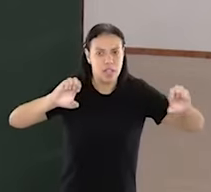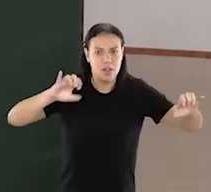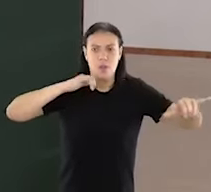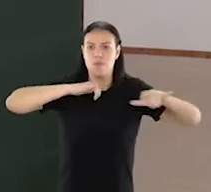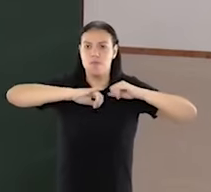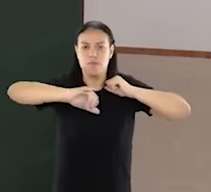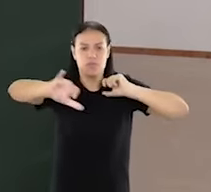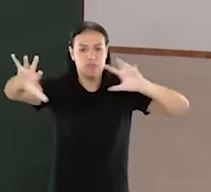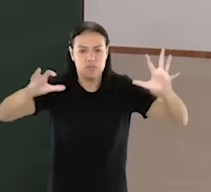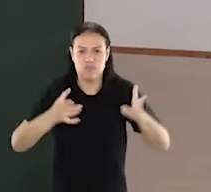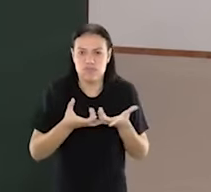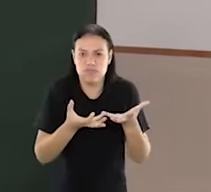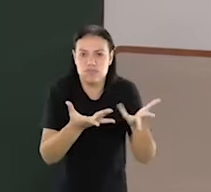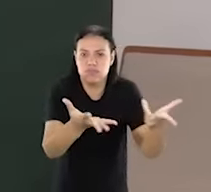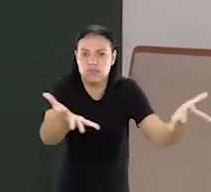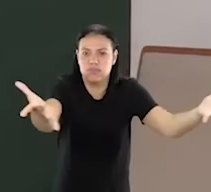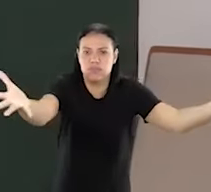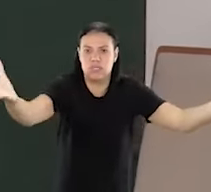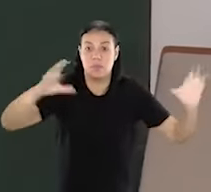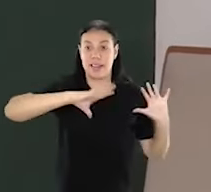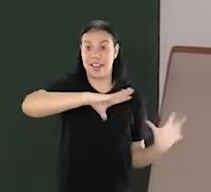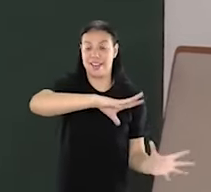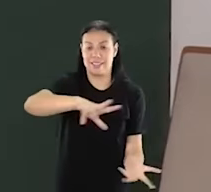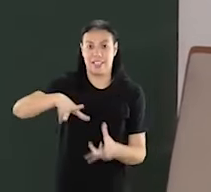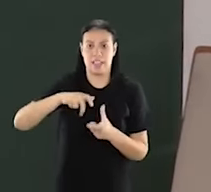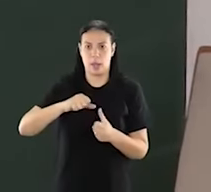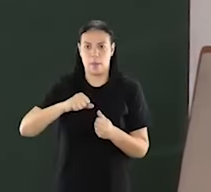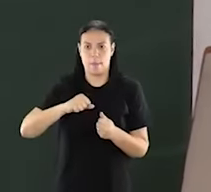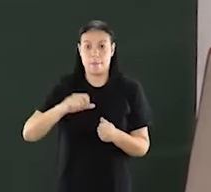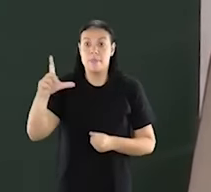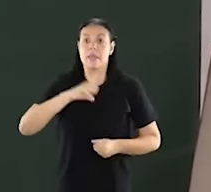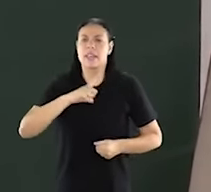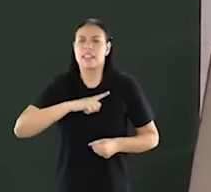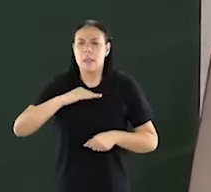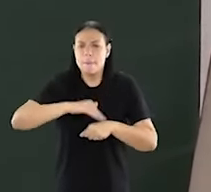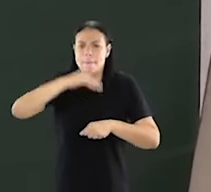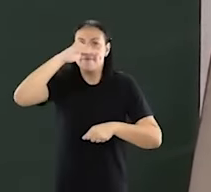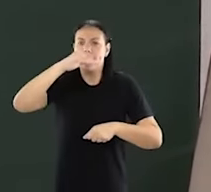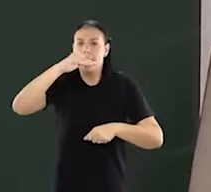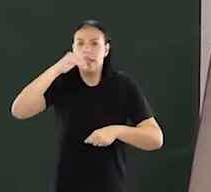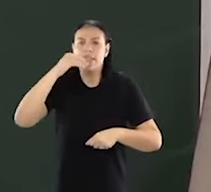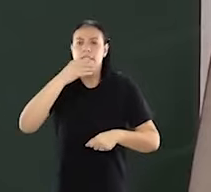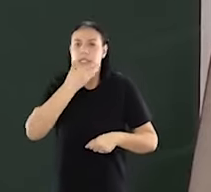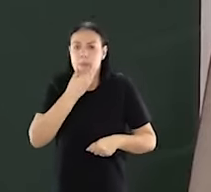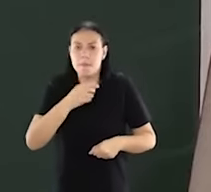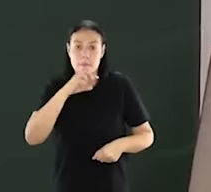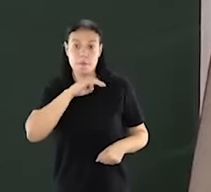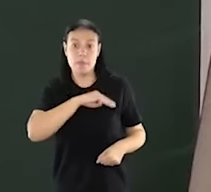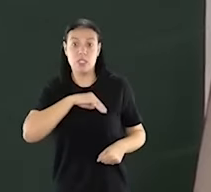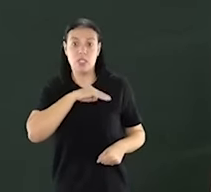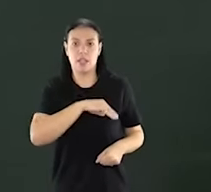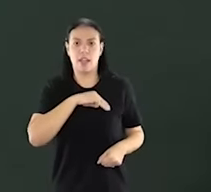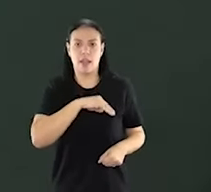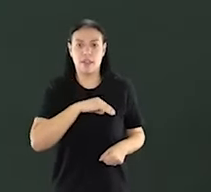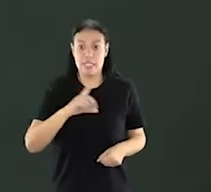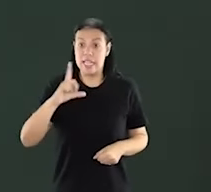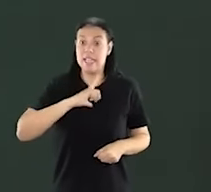mais pessoas, para que mais missionários sejam enviados, para que mais templos sejam